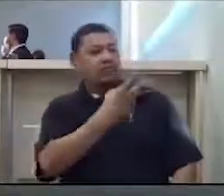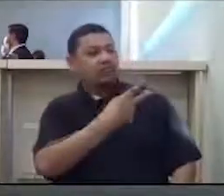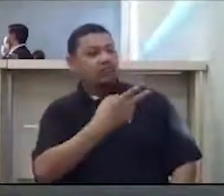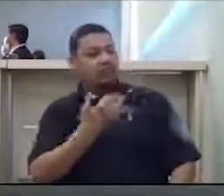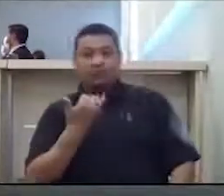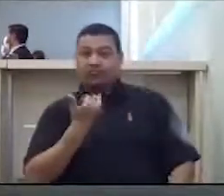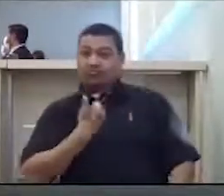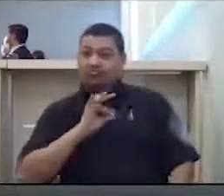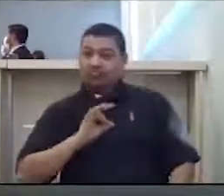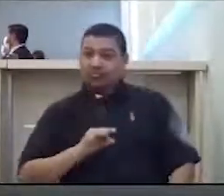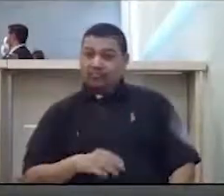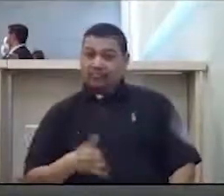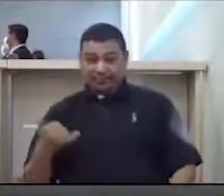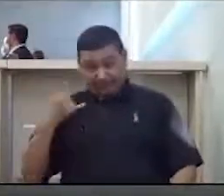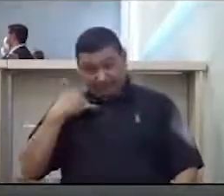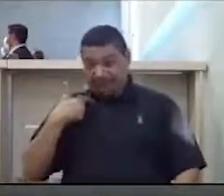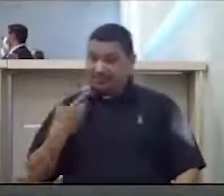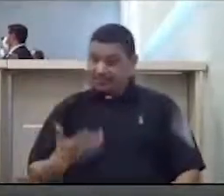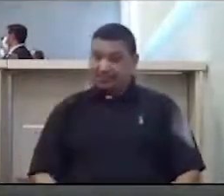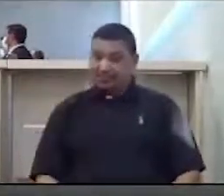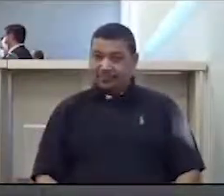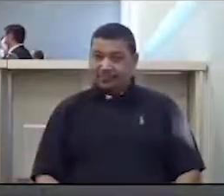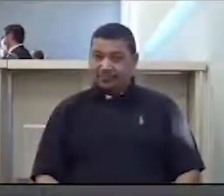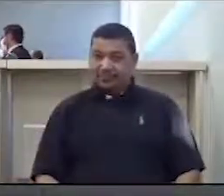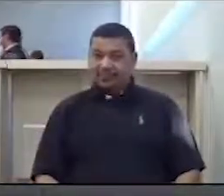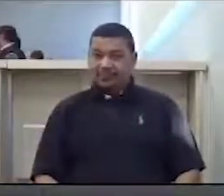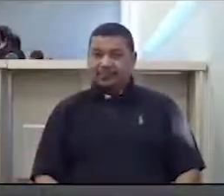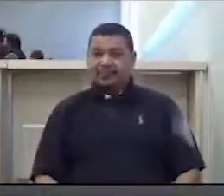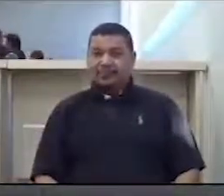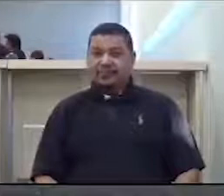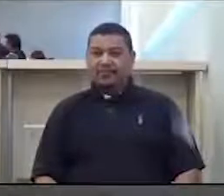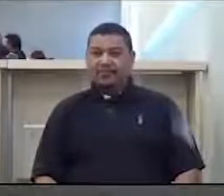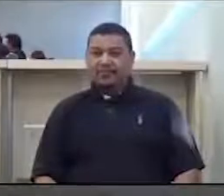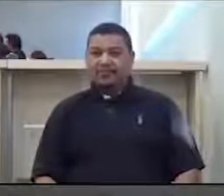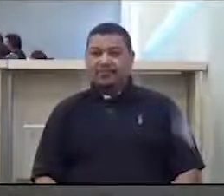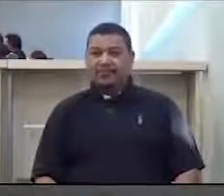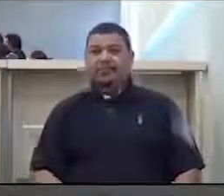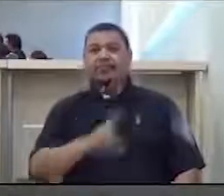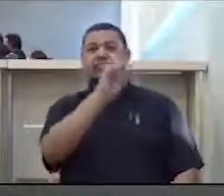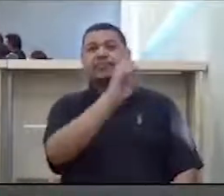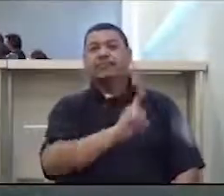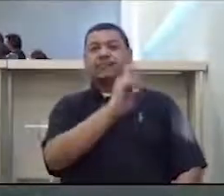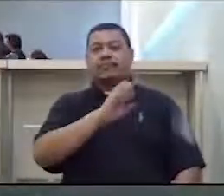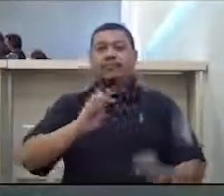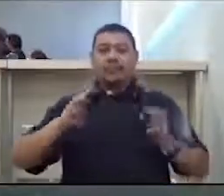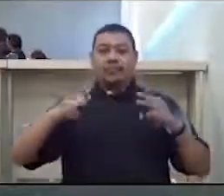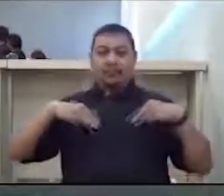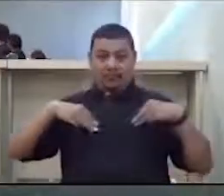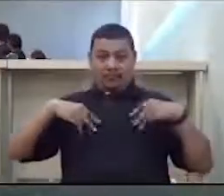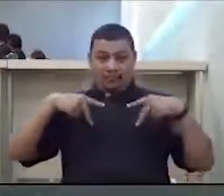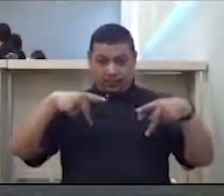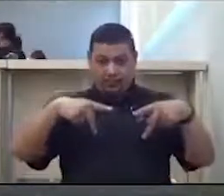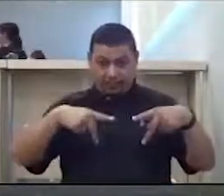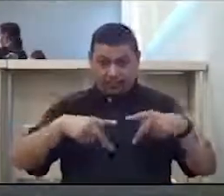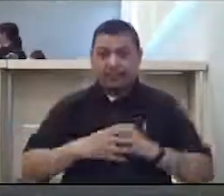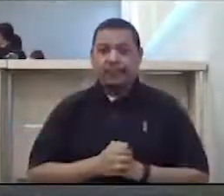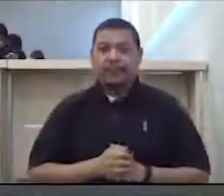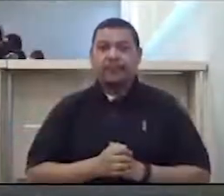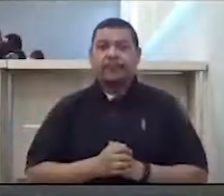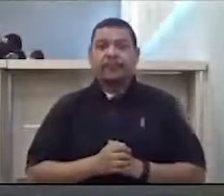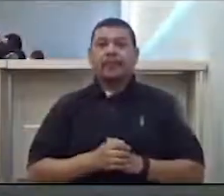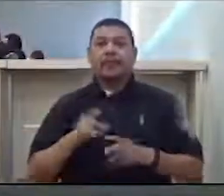Por que não ligaram para mim? Mandaram a justificação à direção do Ministério Público sobre os